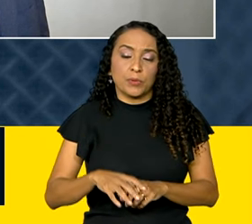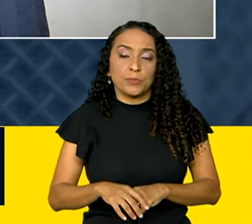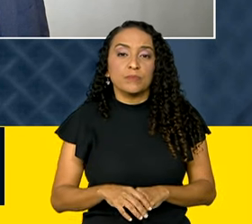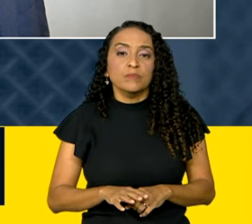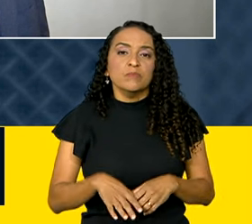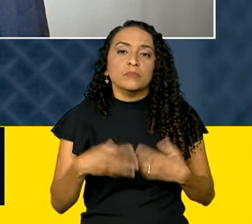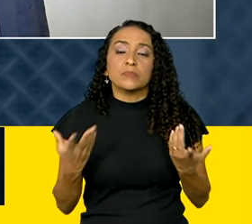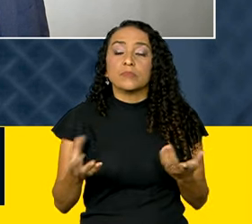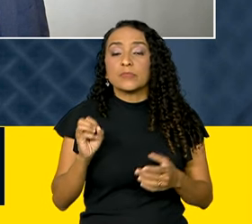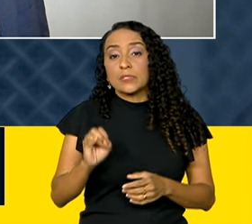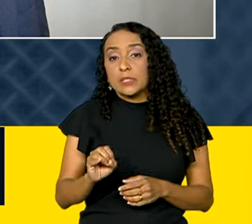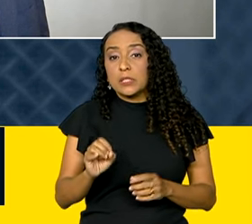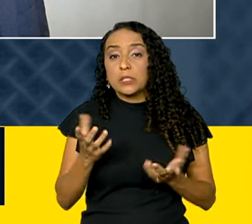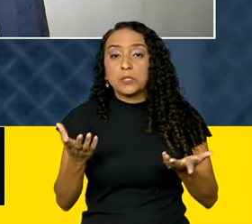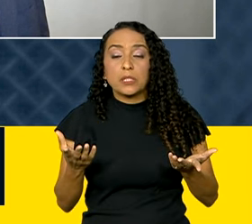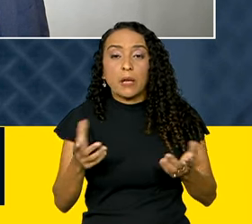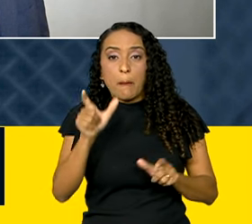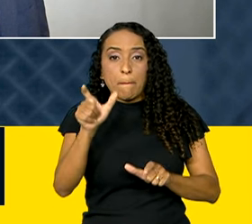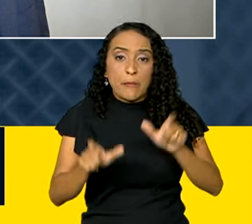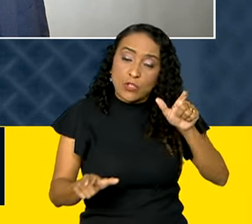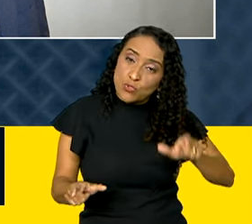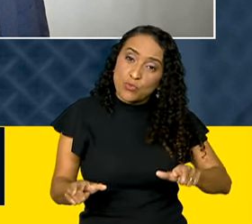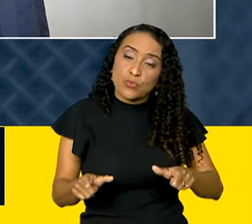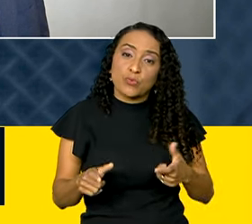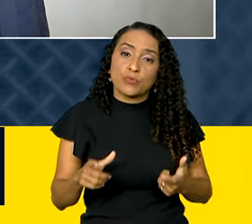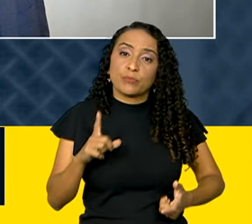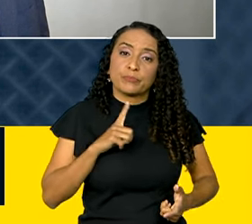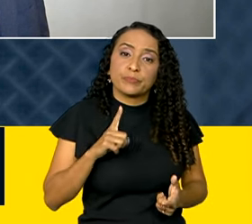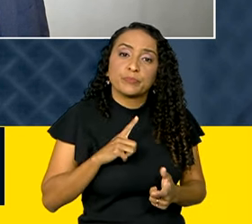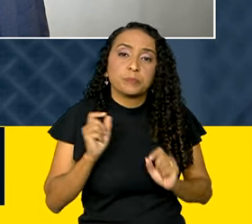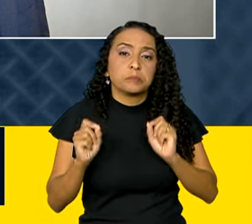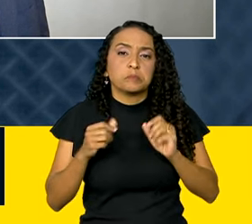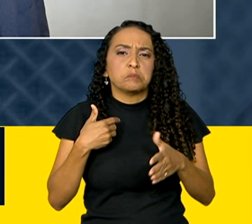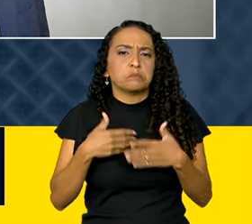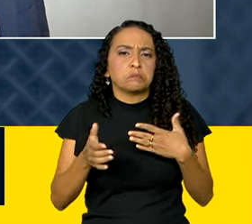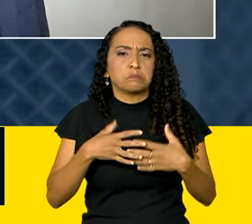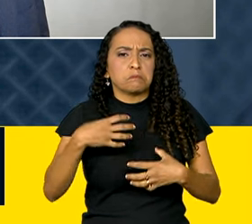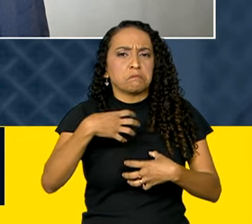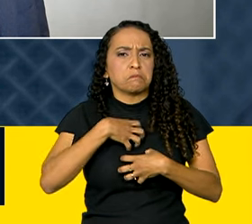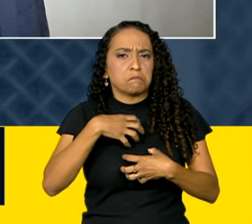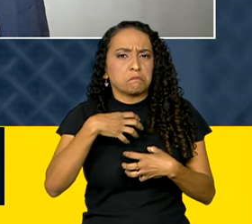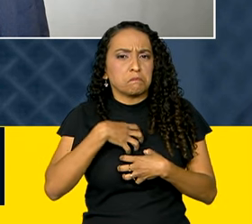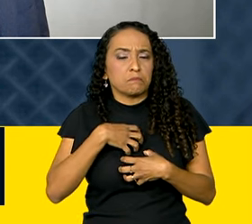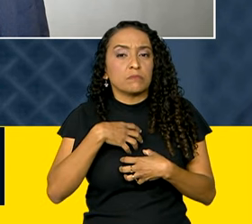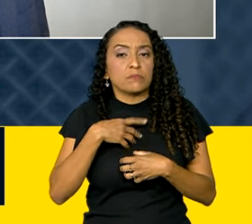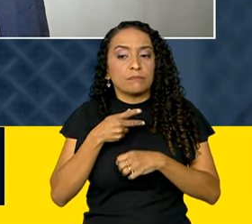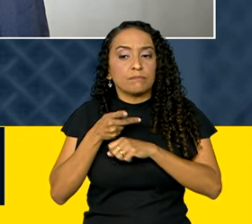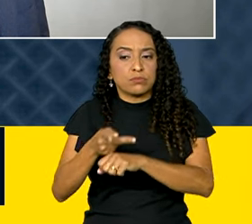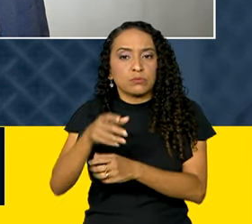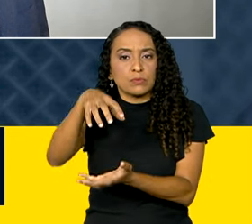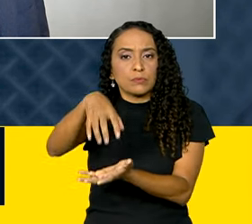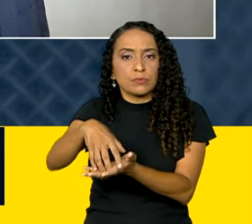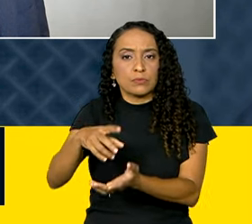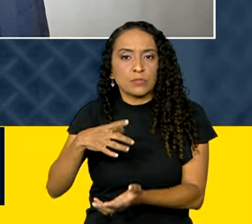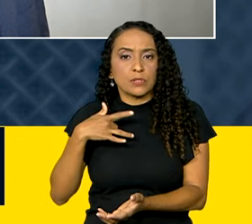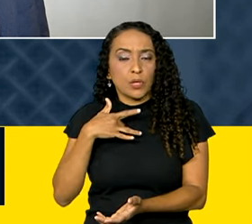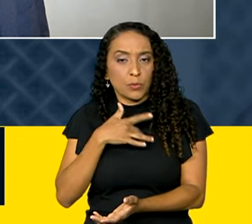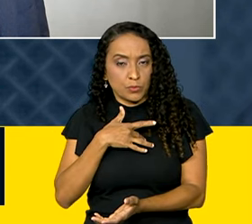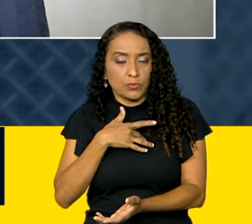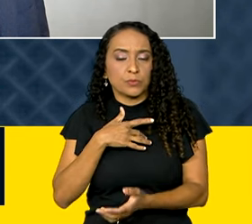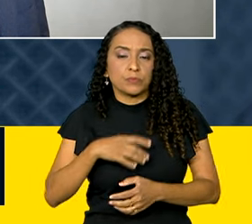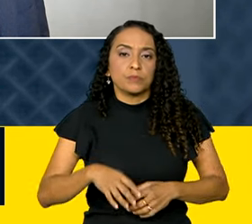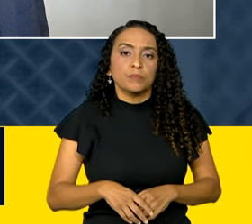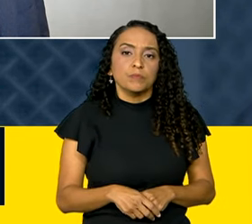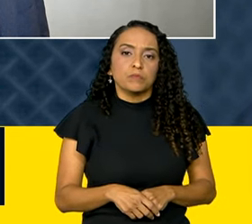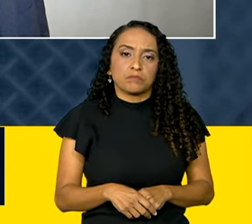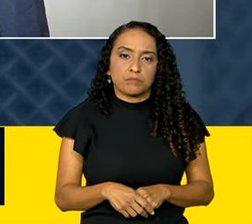E se por acaso pessoas tiverem qualquer sinal, sintoma, buscar procurar atendimento à saúde,